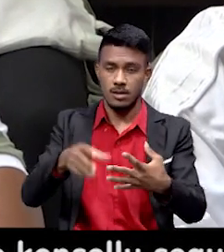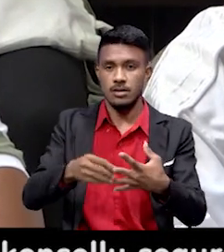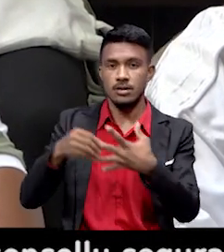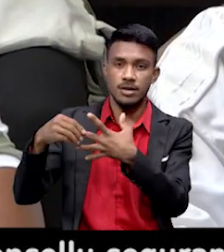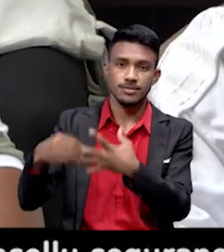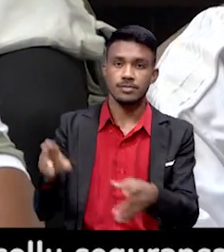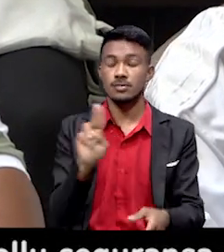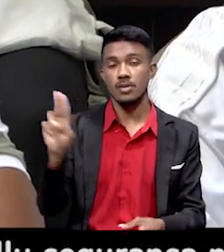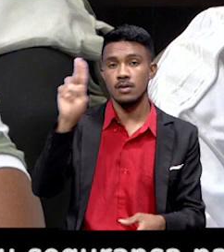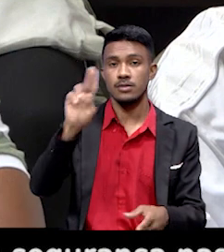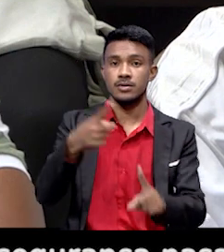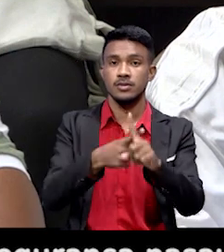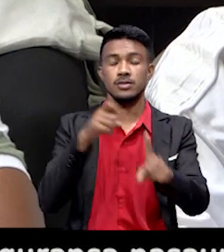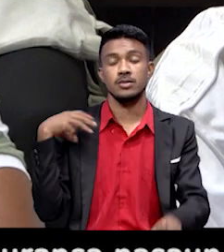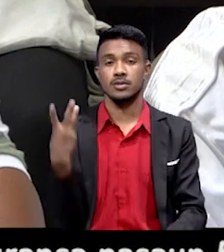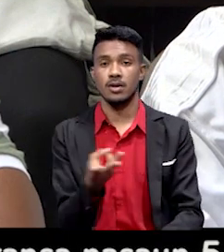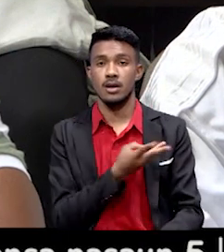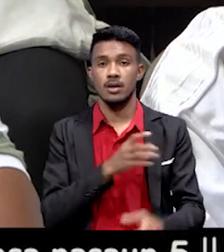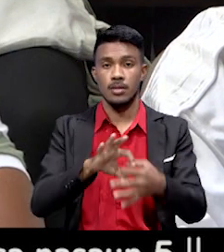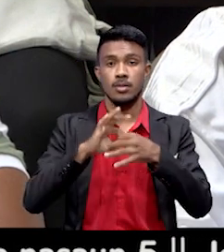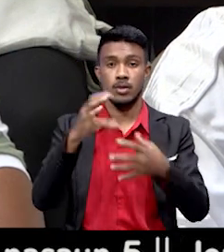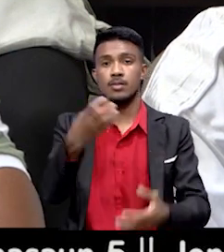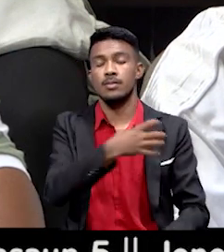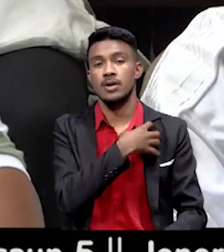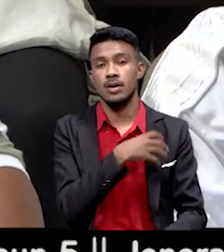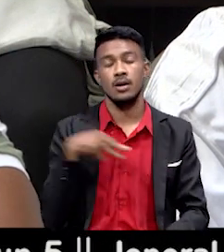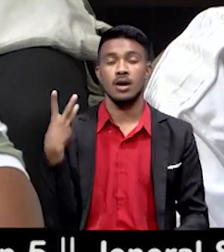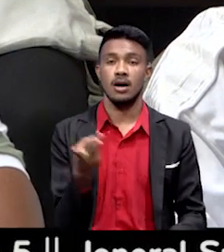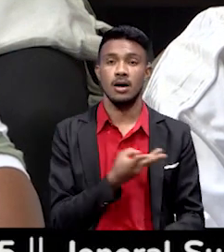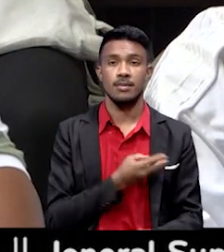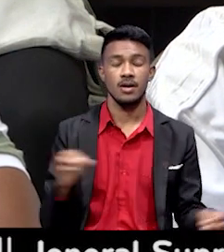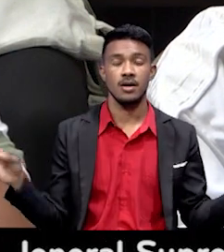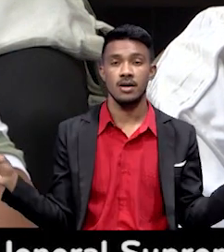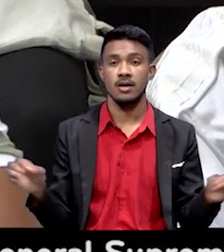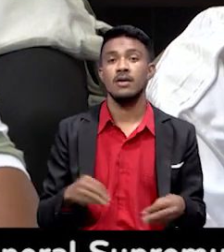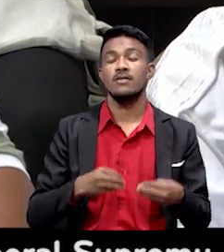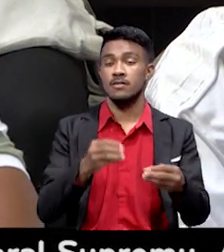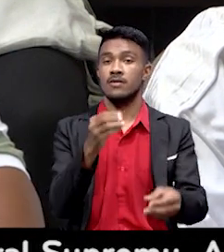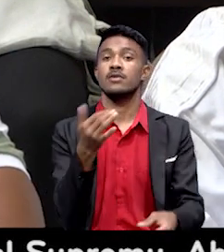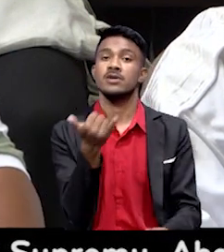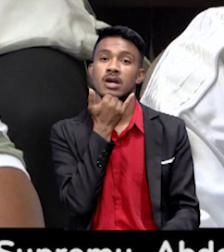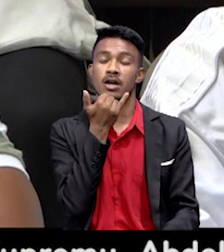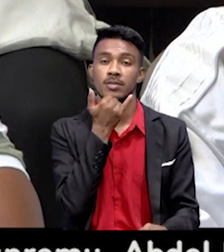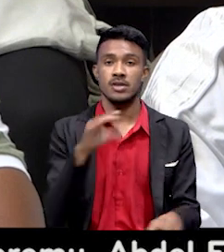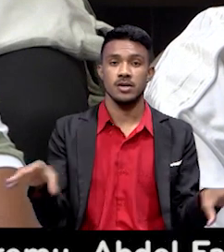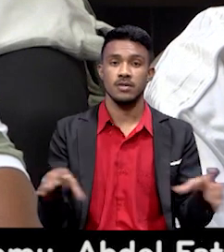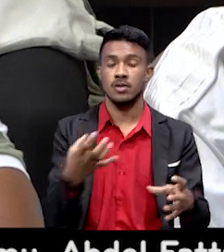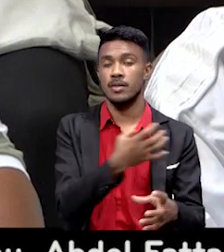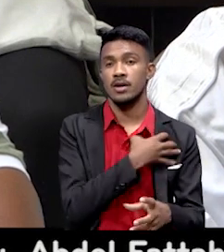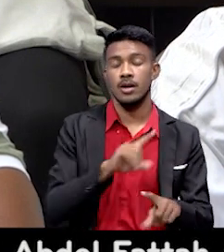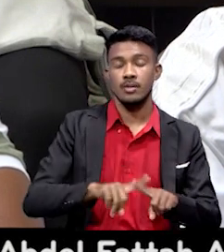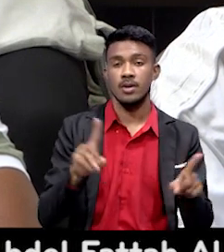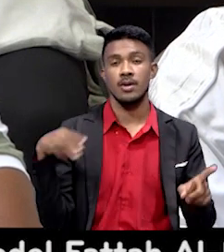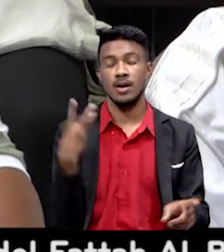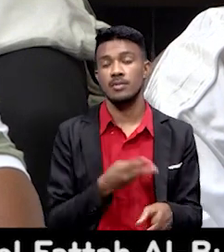utiliza usi itinia PENITELI. Ami la preocupa ba insan PENITELI, mas a mim foi confiança na